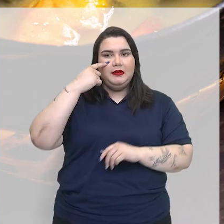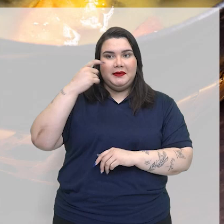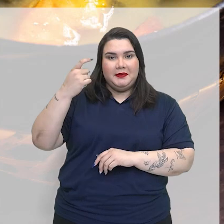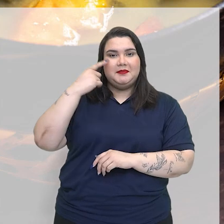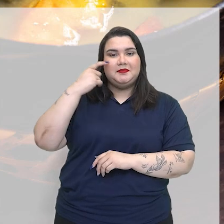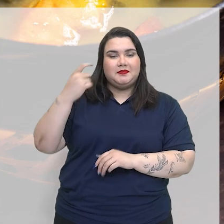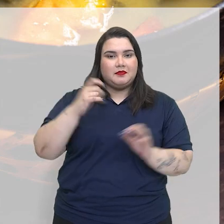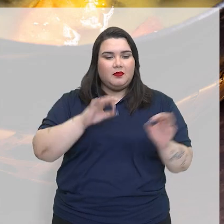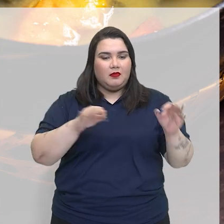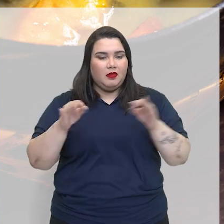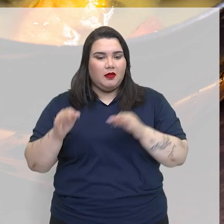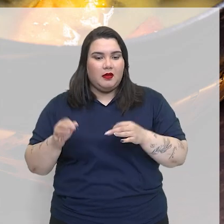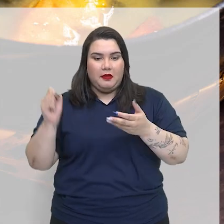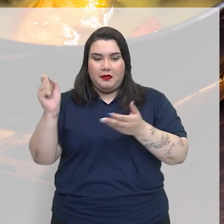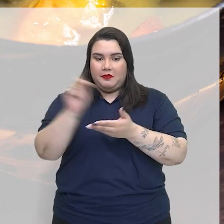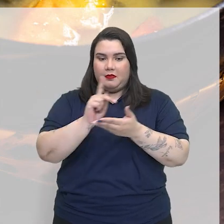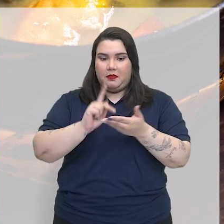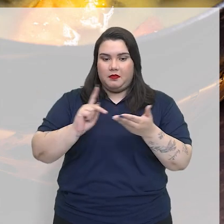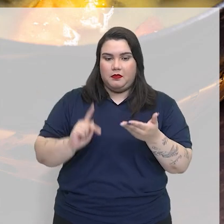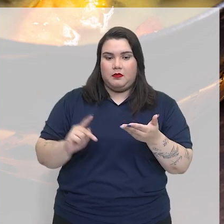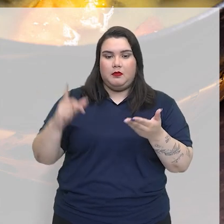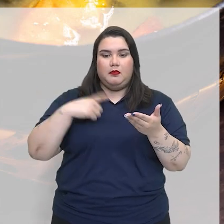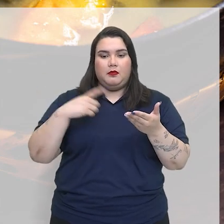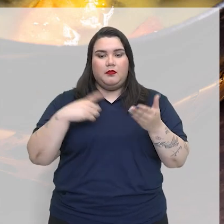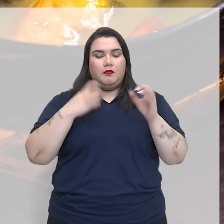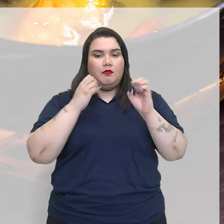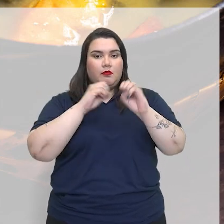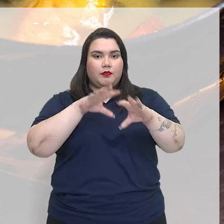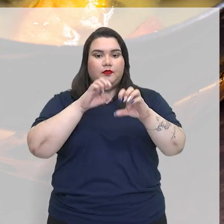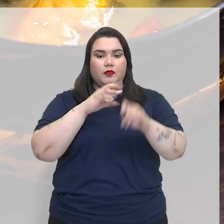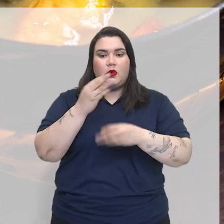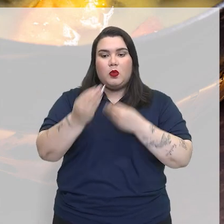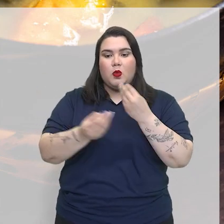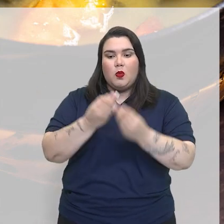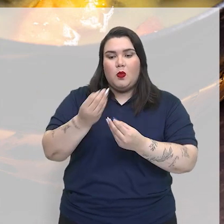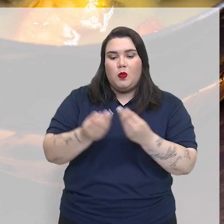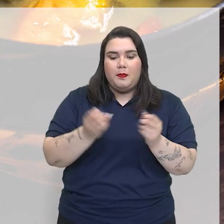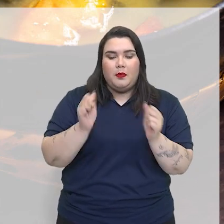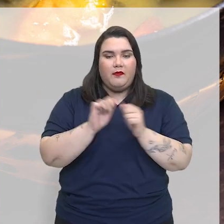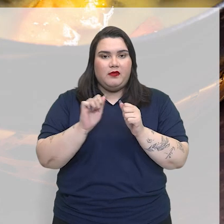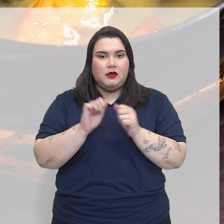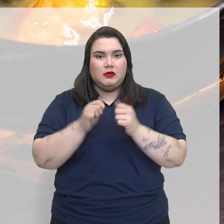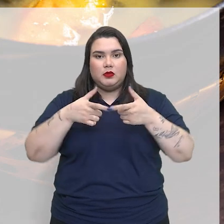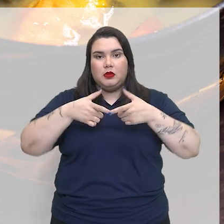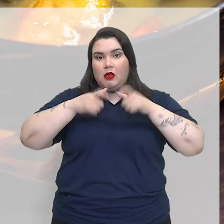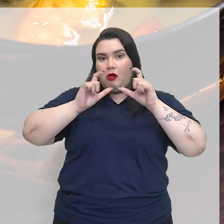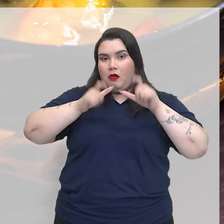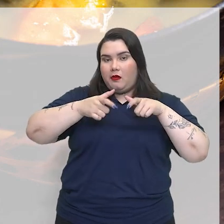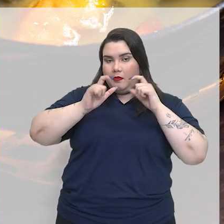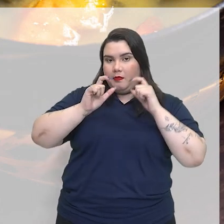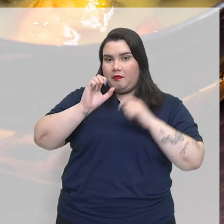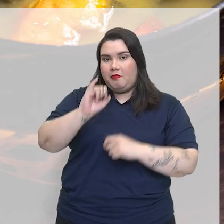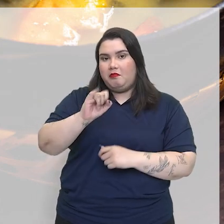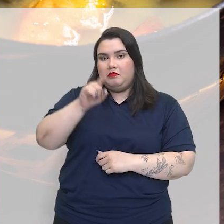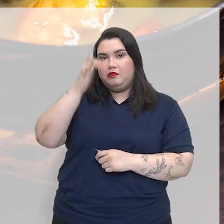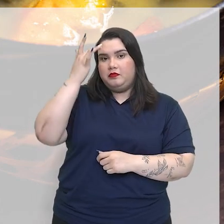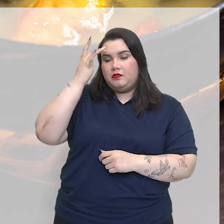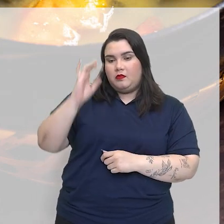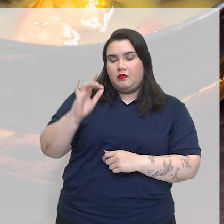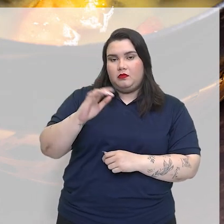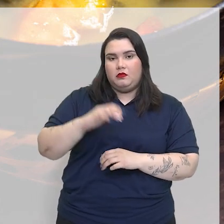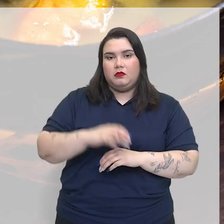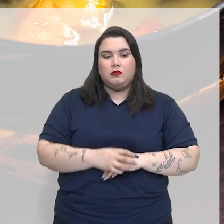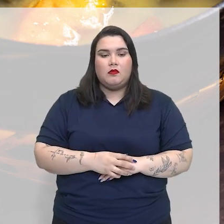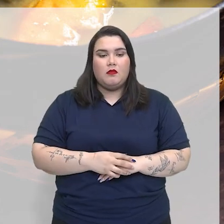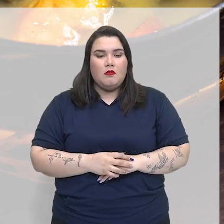interessante. Além de ser um poema, ele te ensina como fazer um tacacá, caso você não saiba. Olha